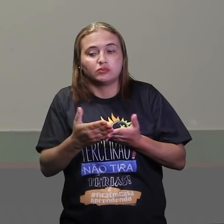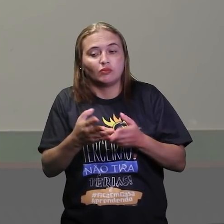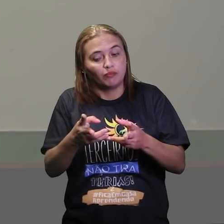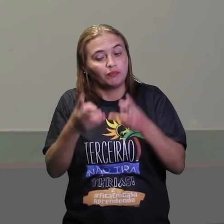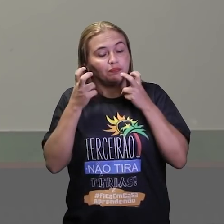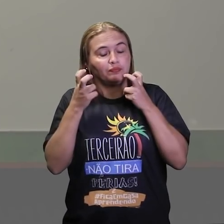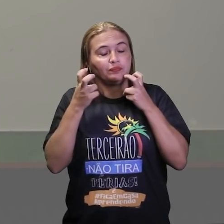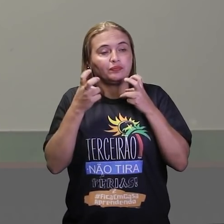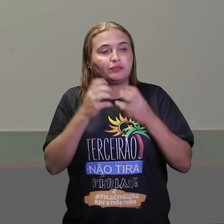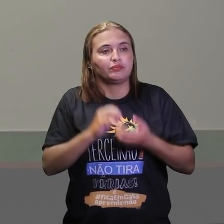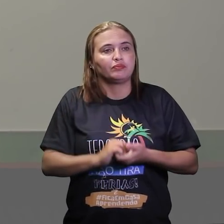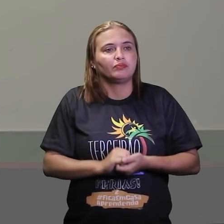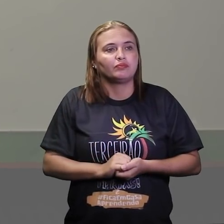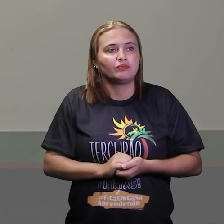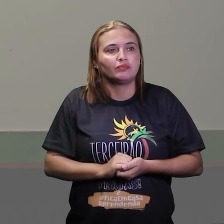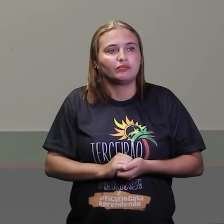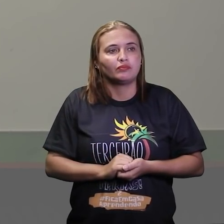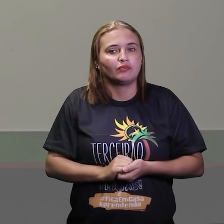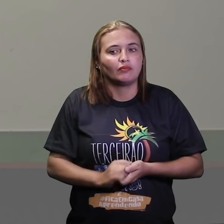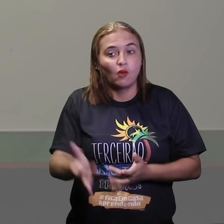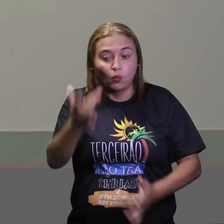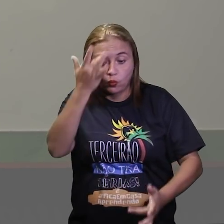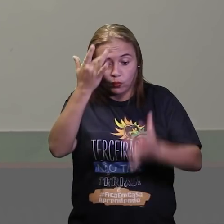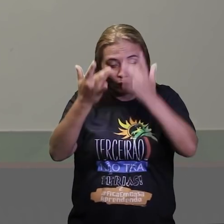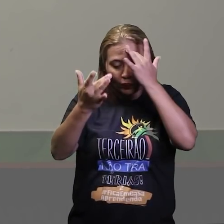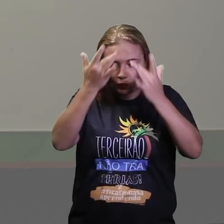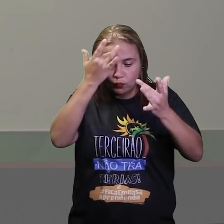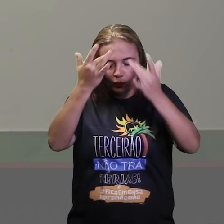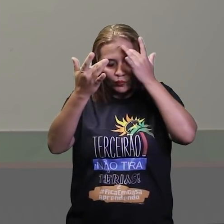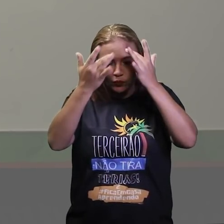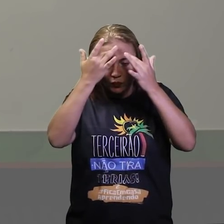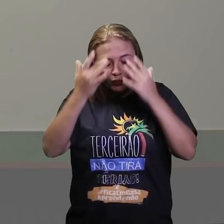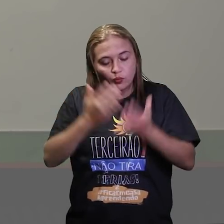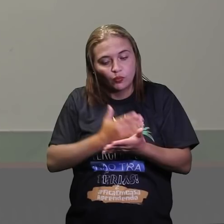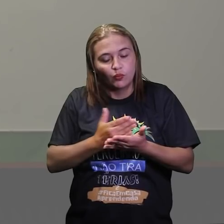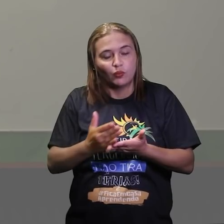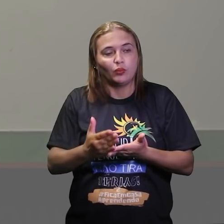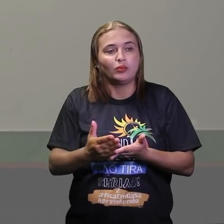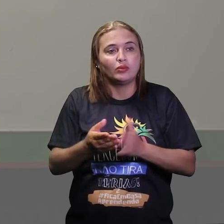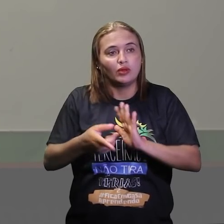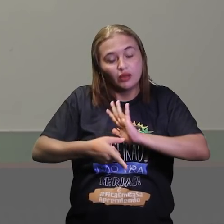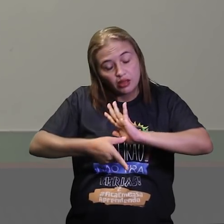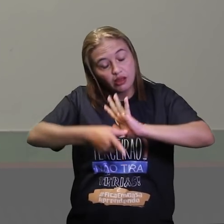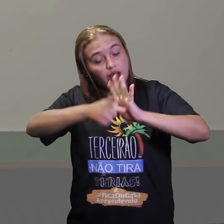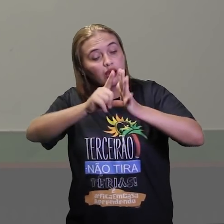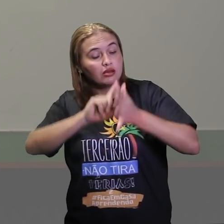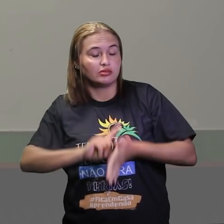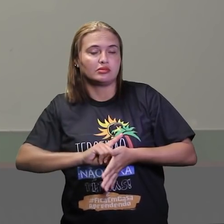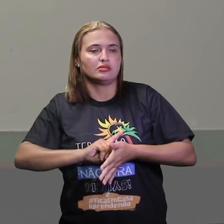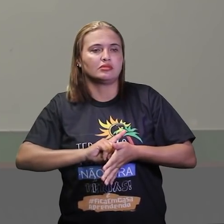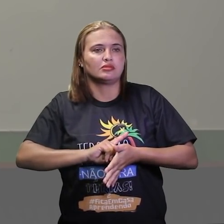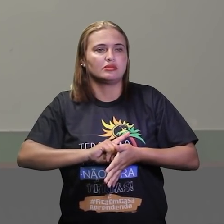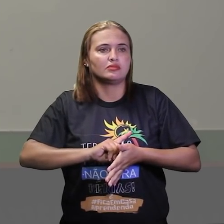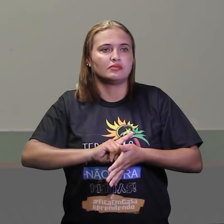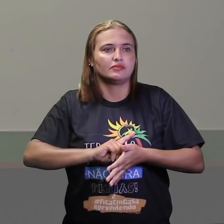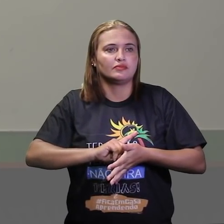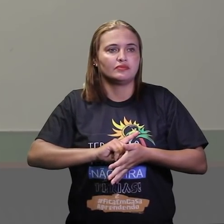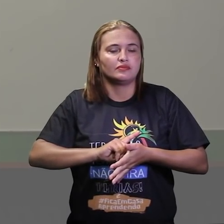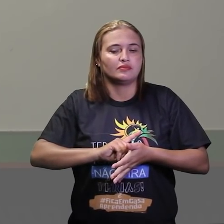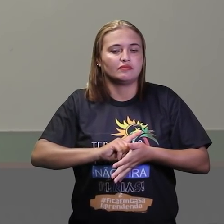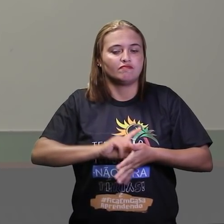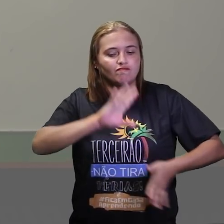pega essa aqui, ó. Gruda aí na tua mente esse negócio aqui, ó. É um estágio inicial antes, ó,